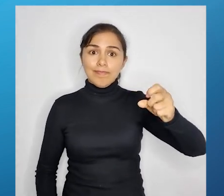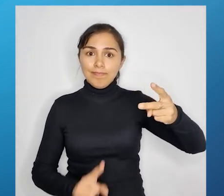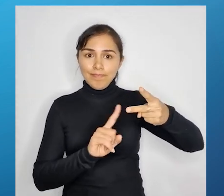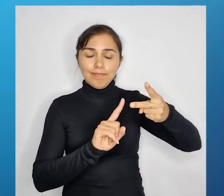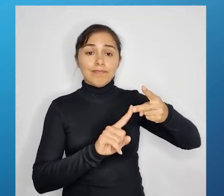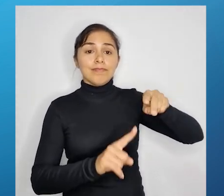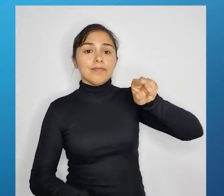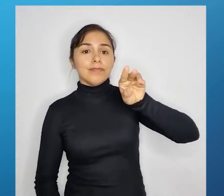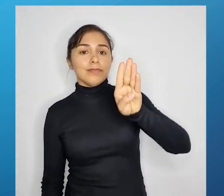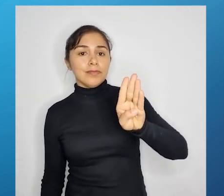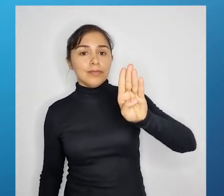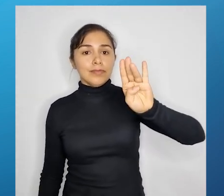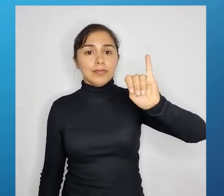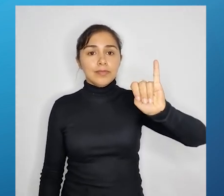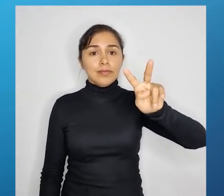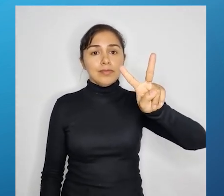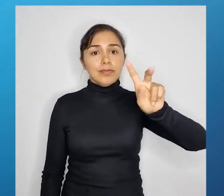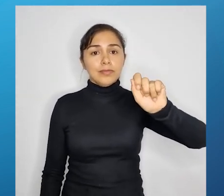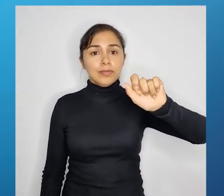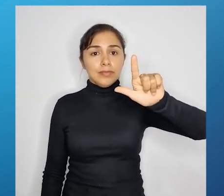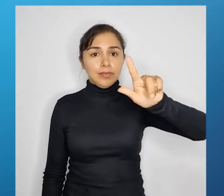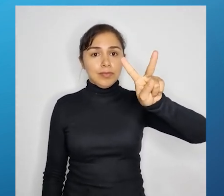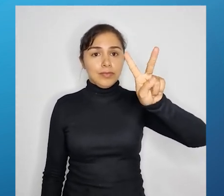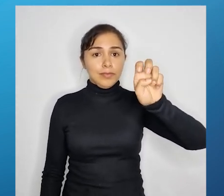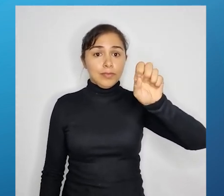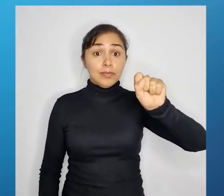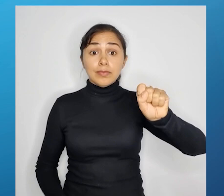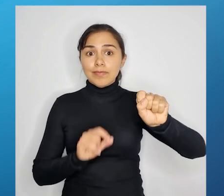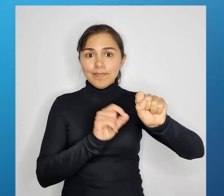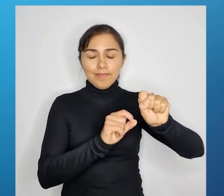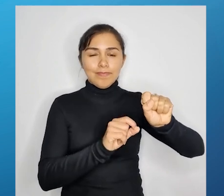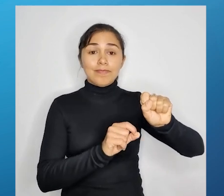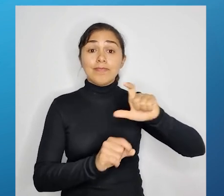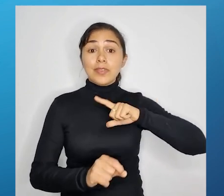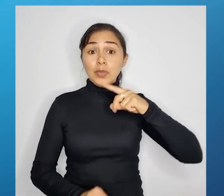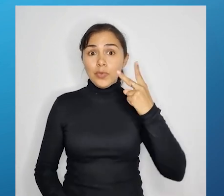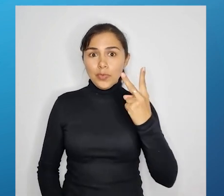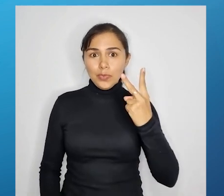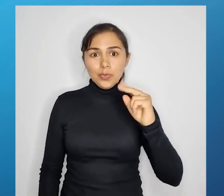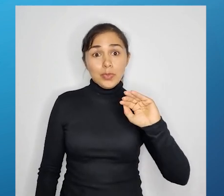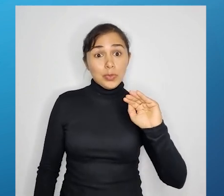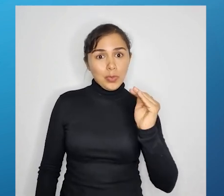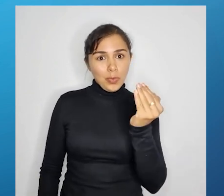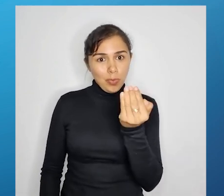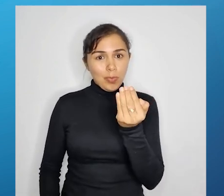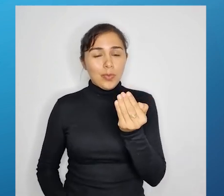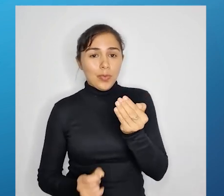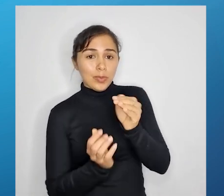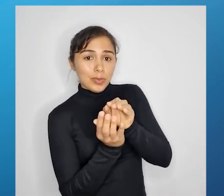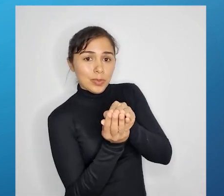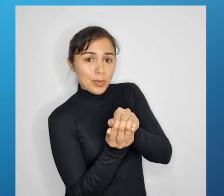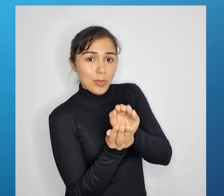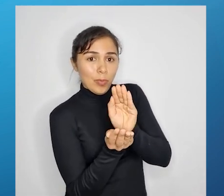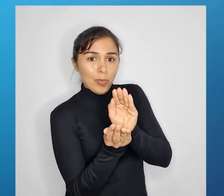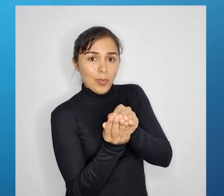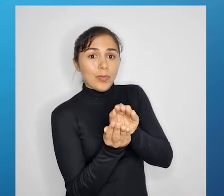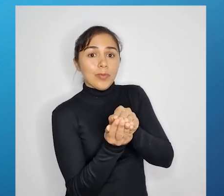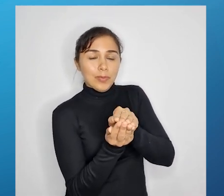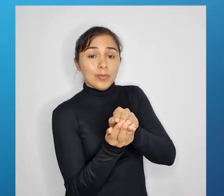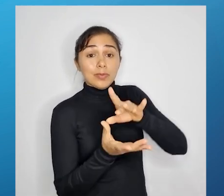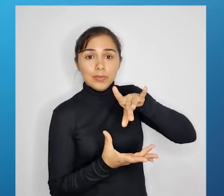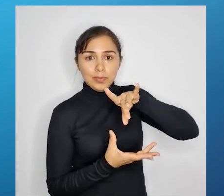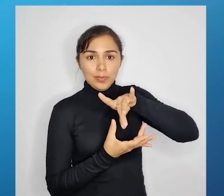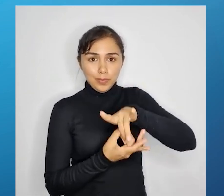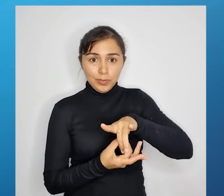os bivalves, assim chamados por ter duas valvas, duas conchas unidas. São moluscos exclusivamente